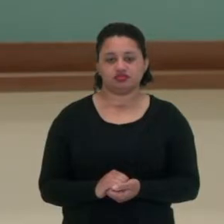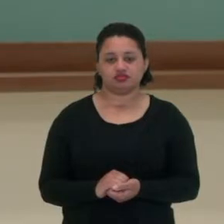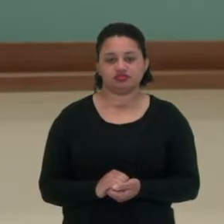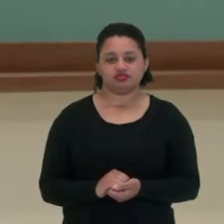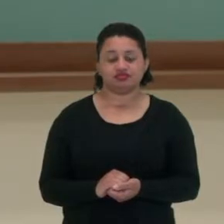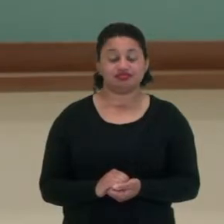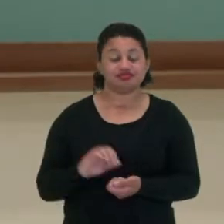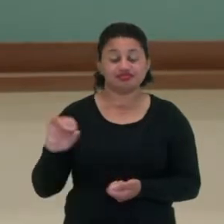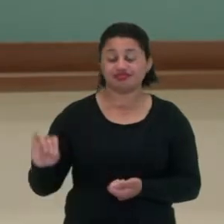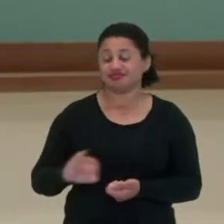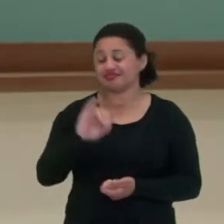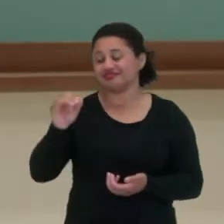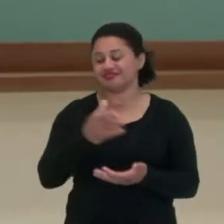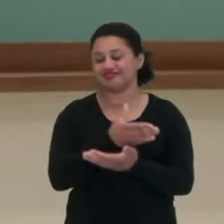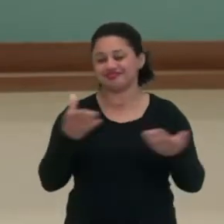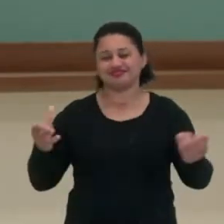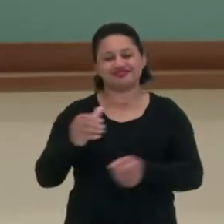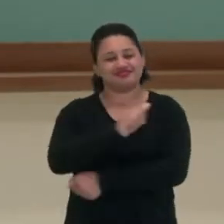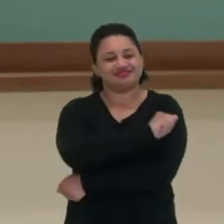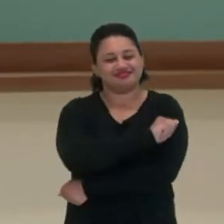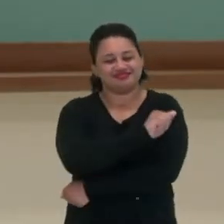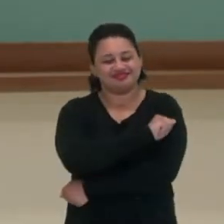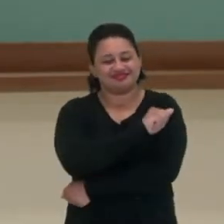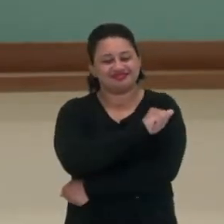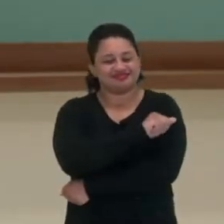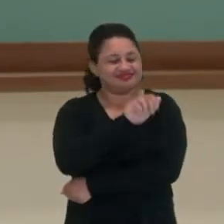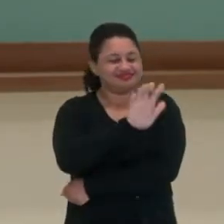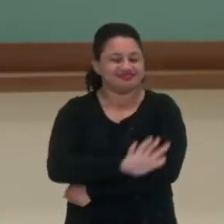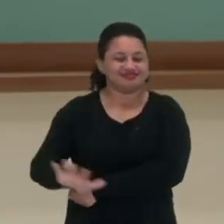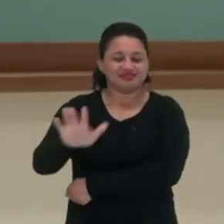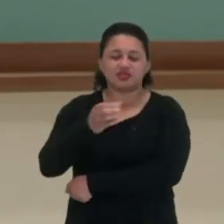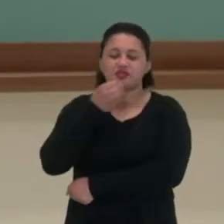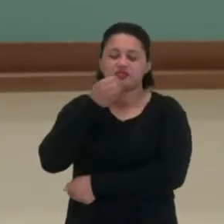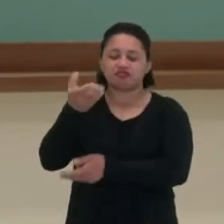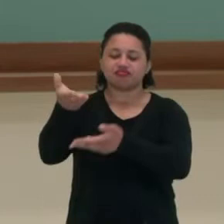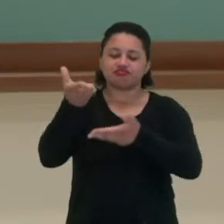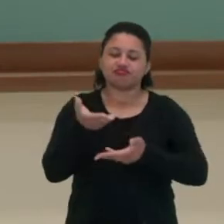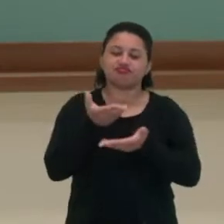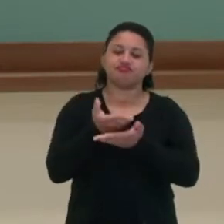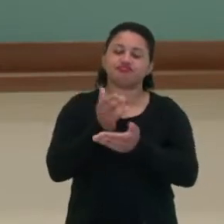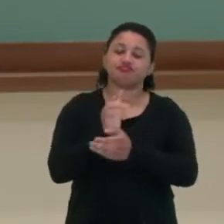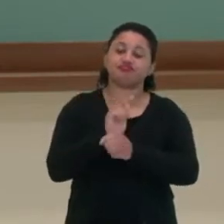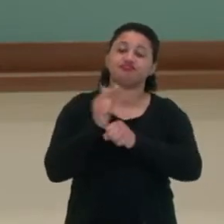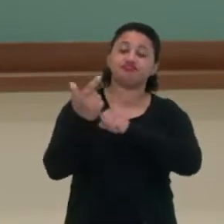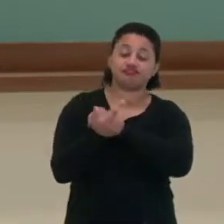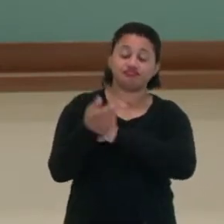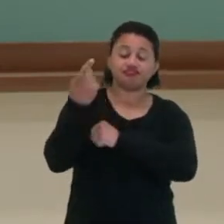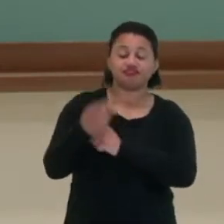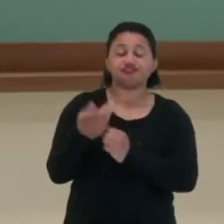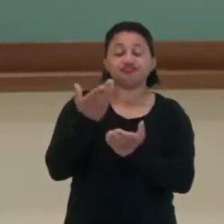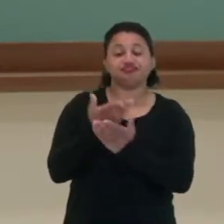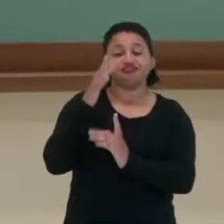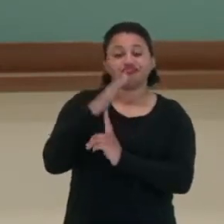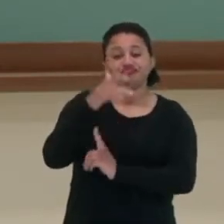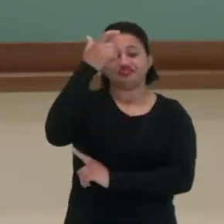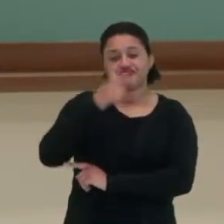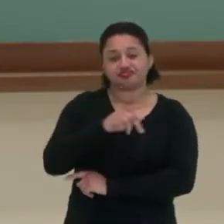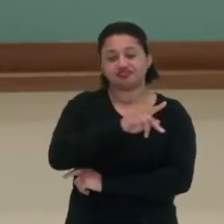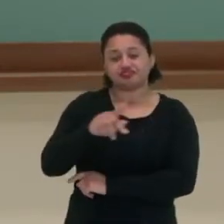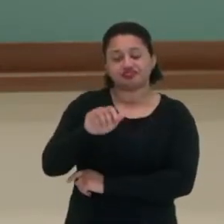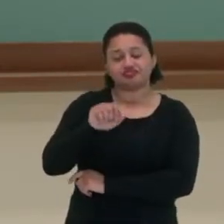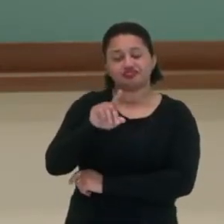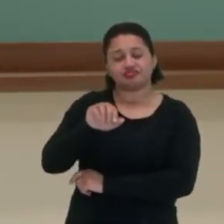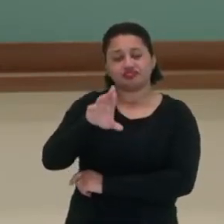Olá, estudante do estado do Paraná, do Brasil e do mundo. Seja muito bem-vindo à nossa aula de Geografia do programa Aula Paraná. Eu sou o professor Andrew